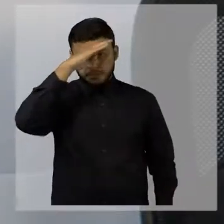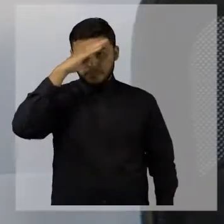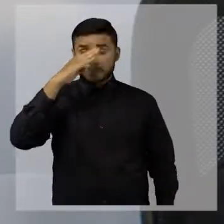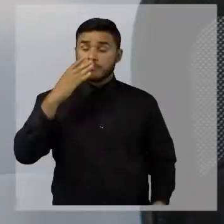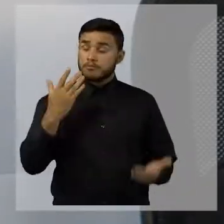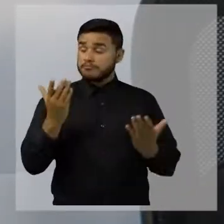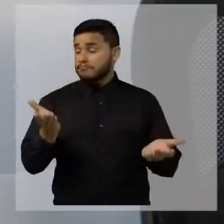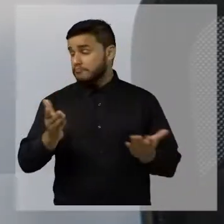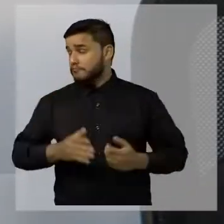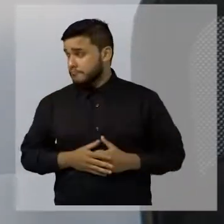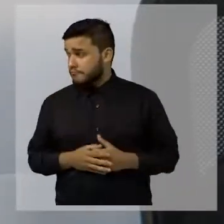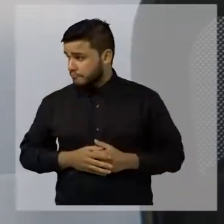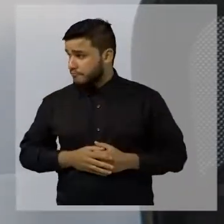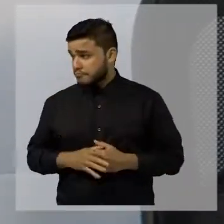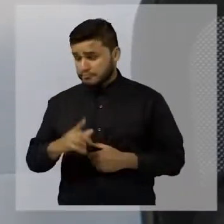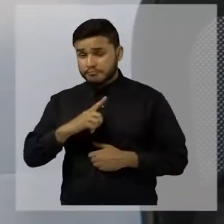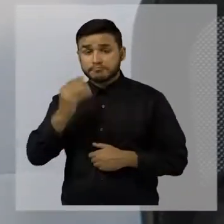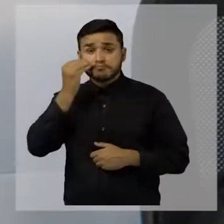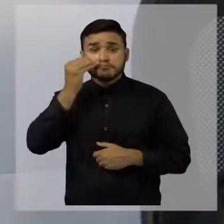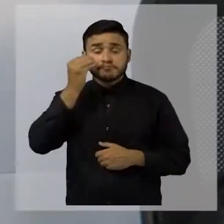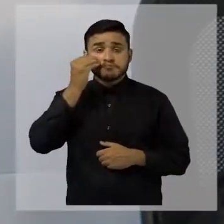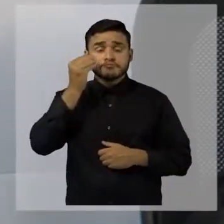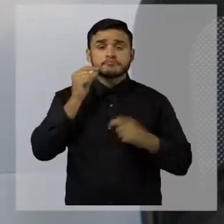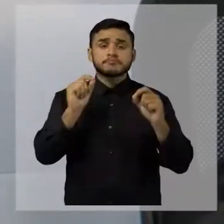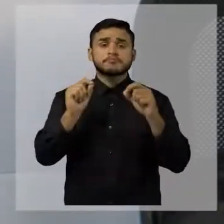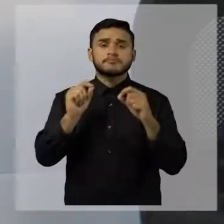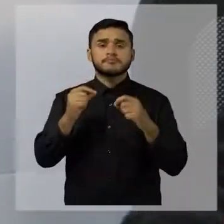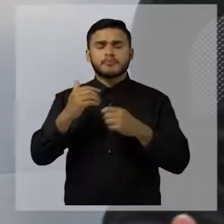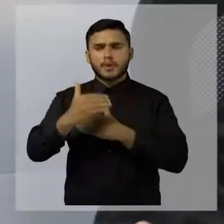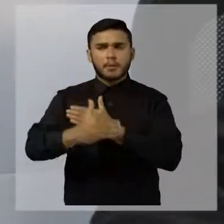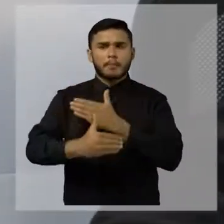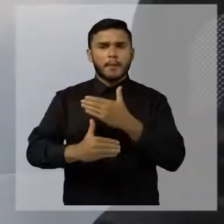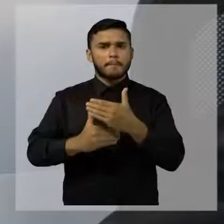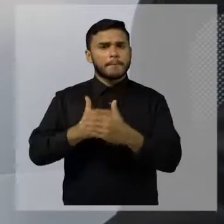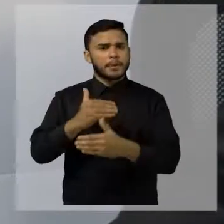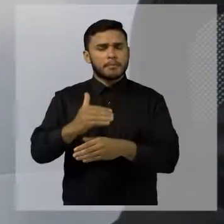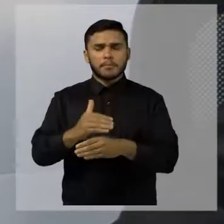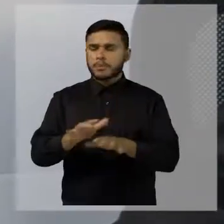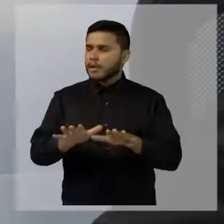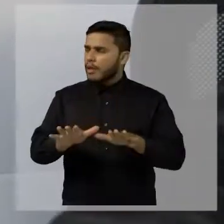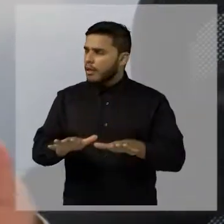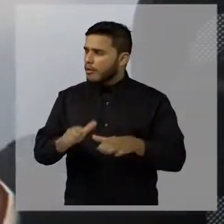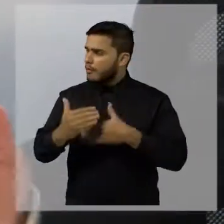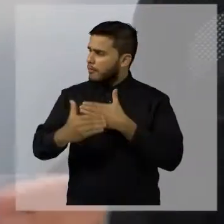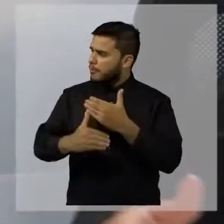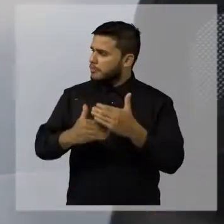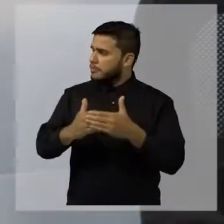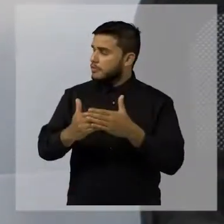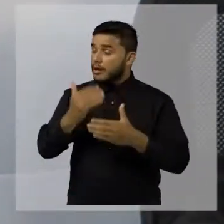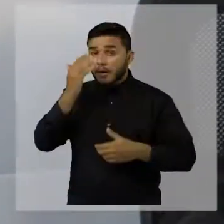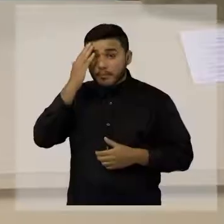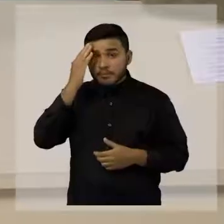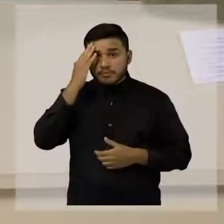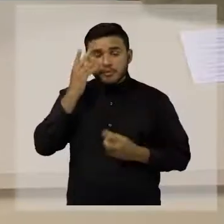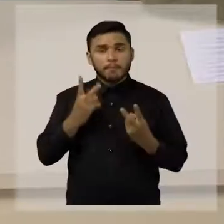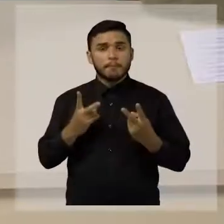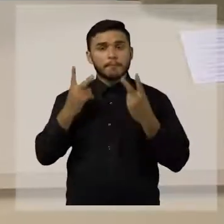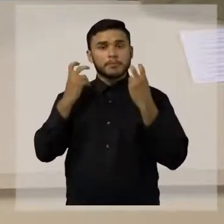Messias Bolsonaro tentando ir a passos mais curtos. E isso já está